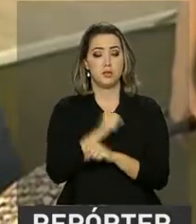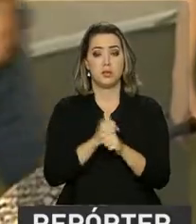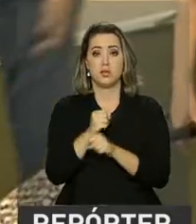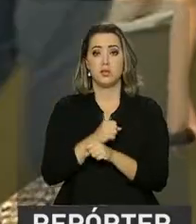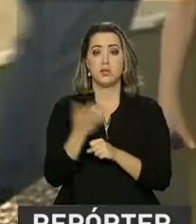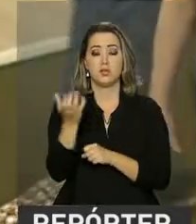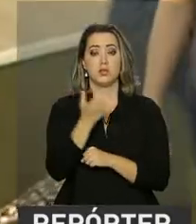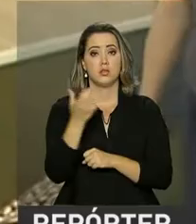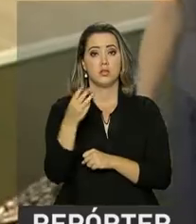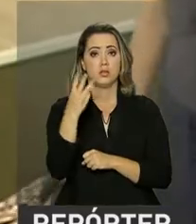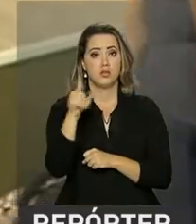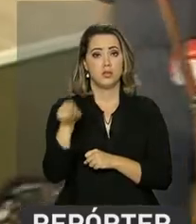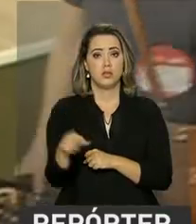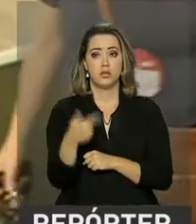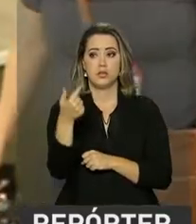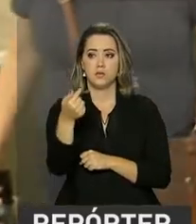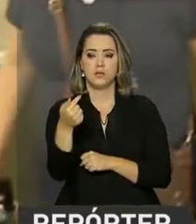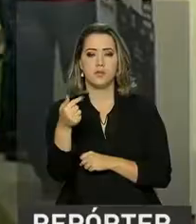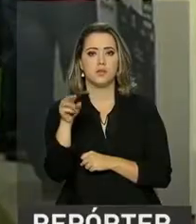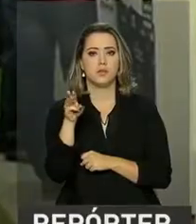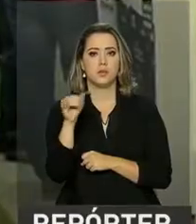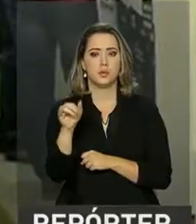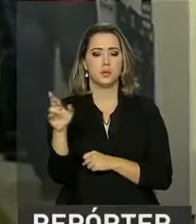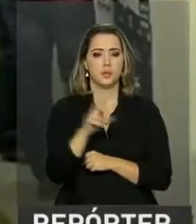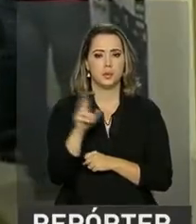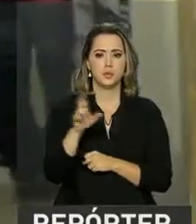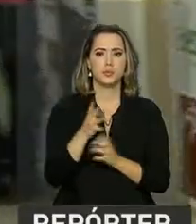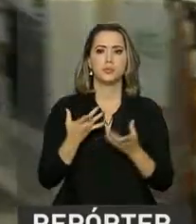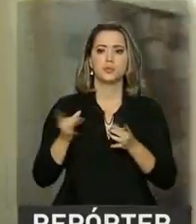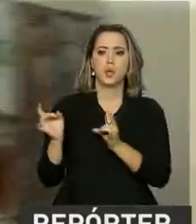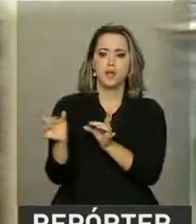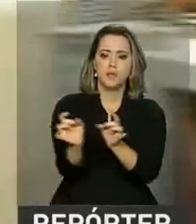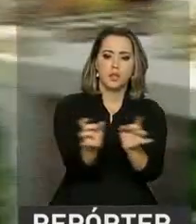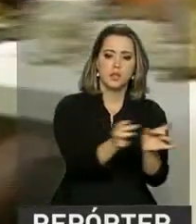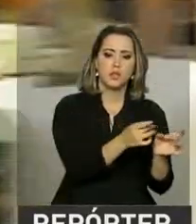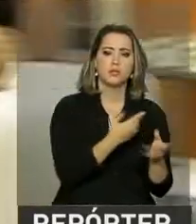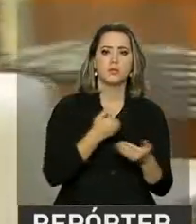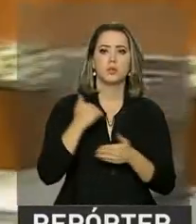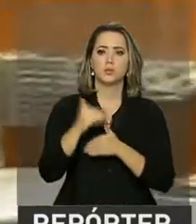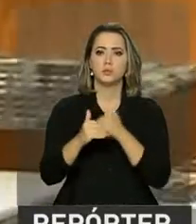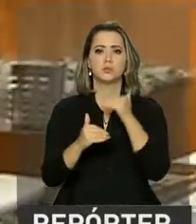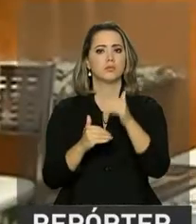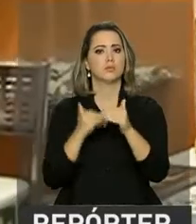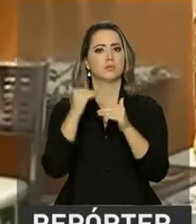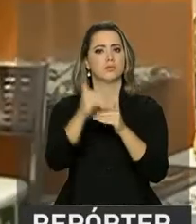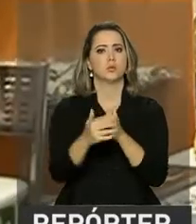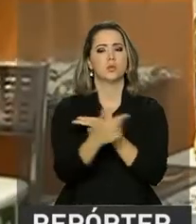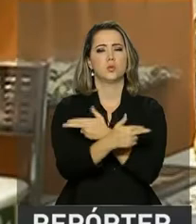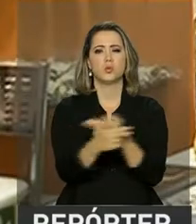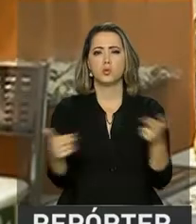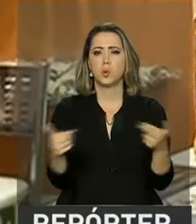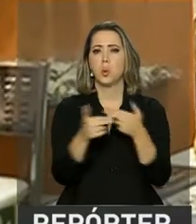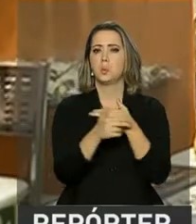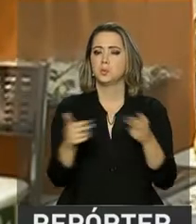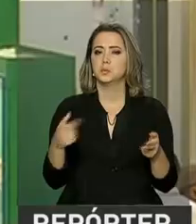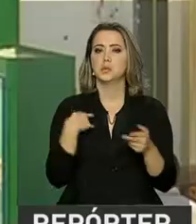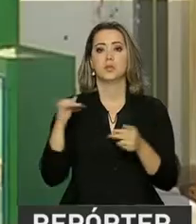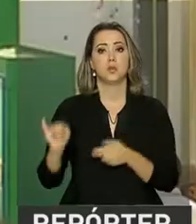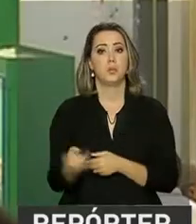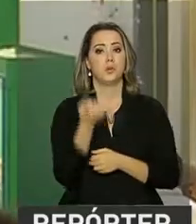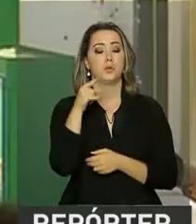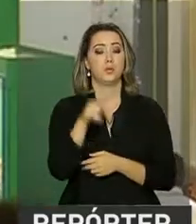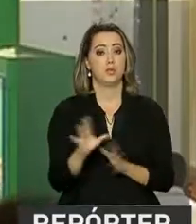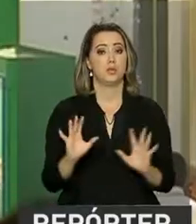a cerca de 3,7 bilhões de reais. Um mercado com uma enorme e crescente variedade de mercadorias e oportunidades,